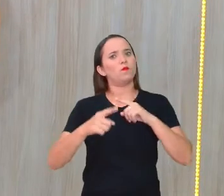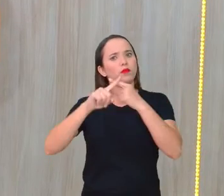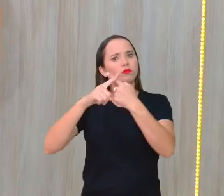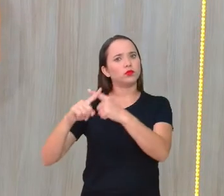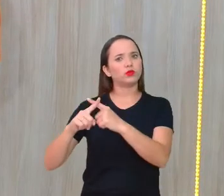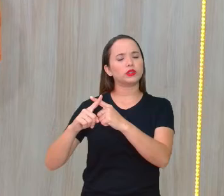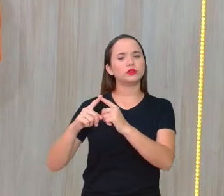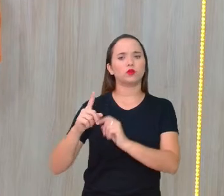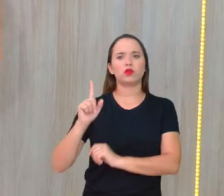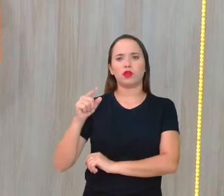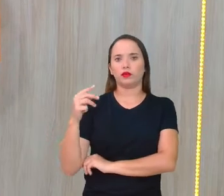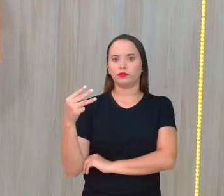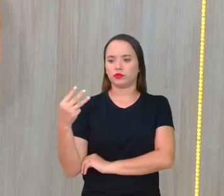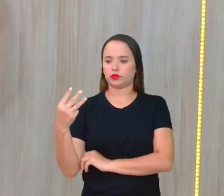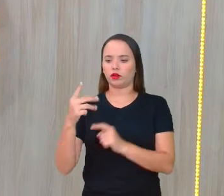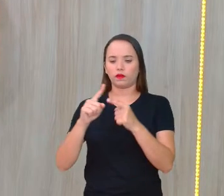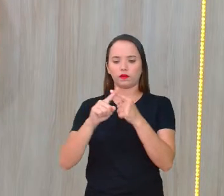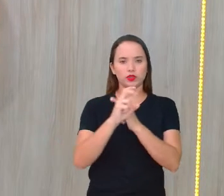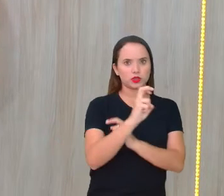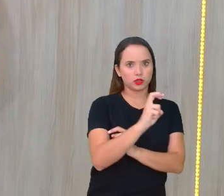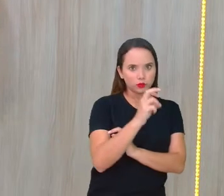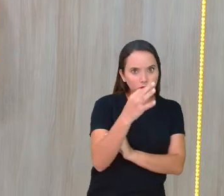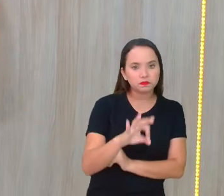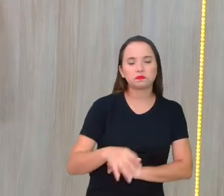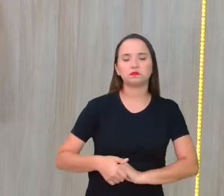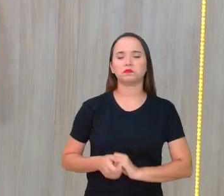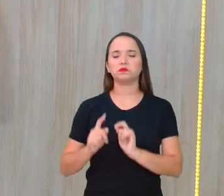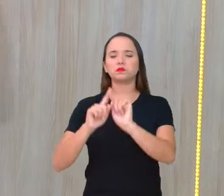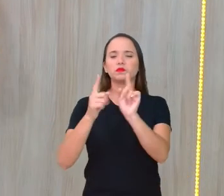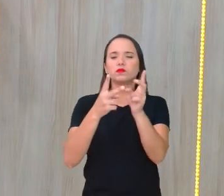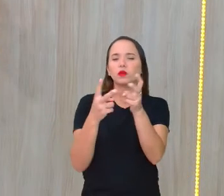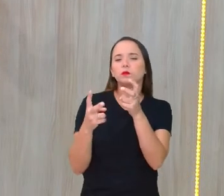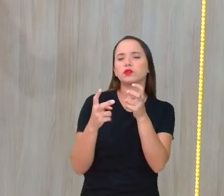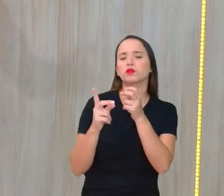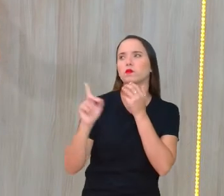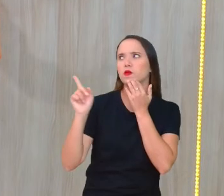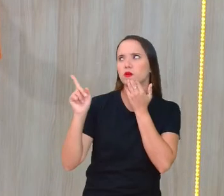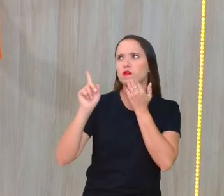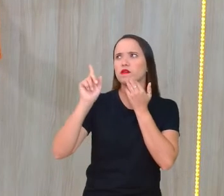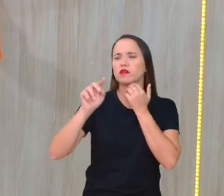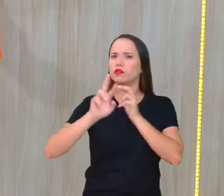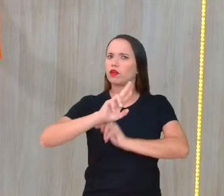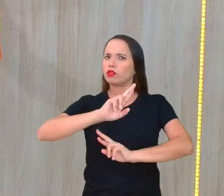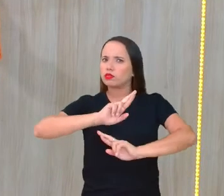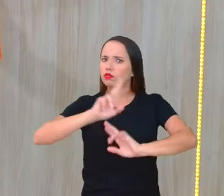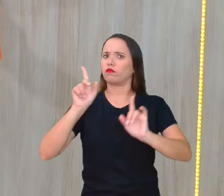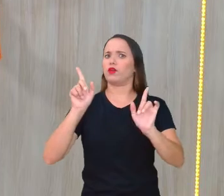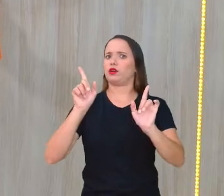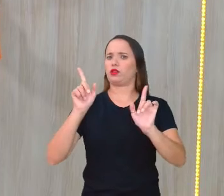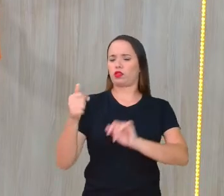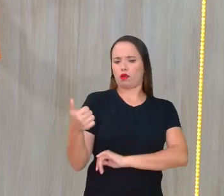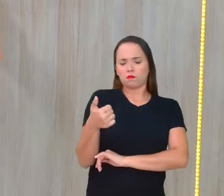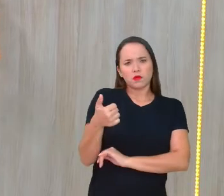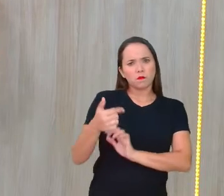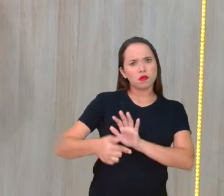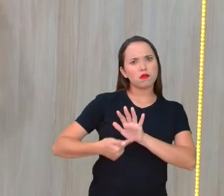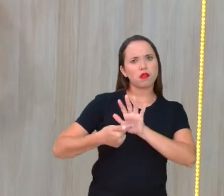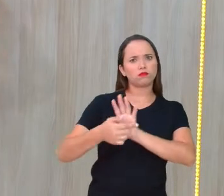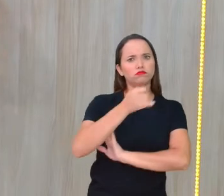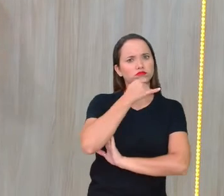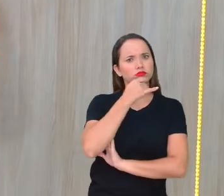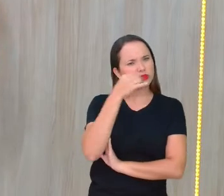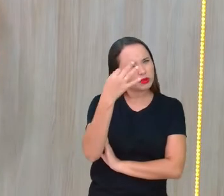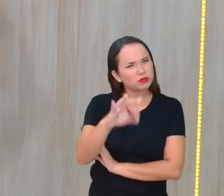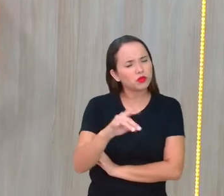5. Mas observe que essa multiplicação, ela é um pouco diferente daquele primeiro tipo de multiplicação que a gente estava fazendo, que era